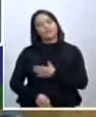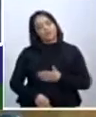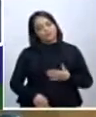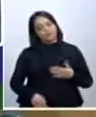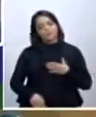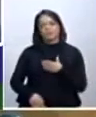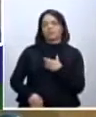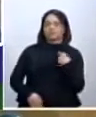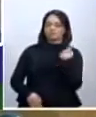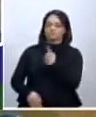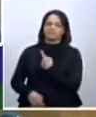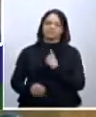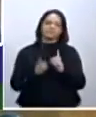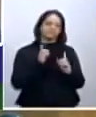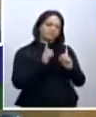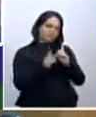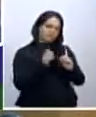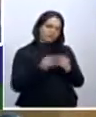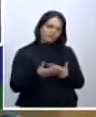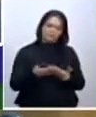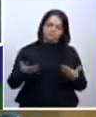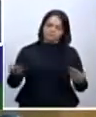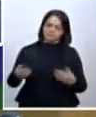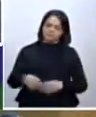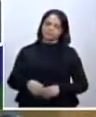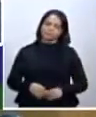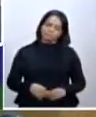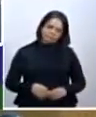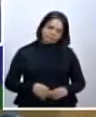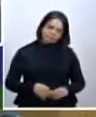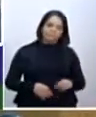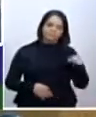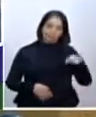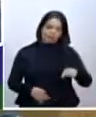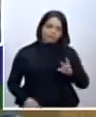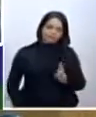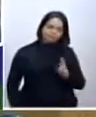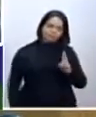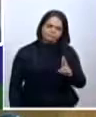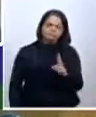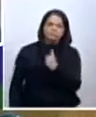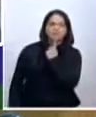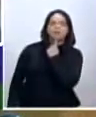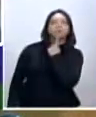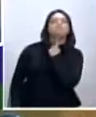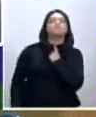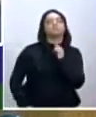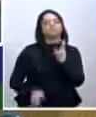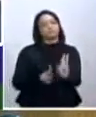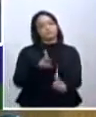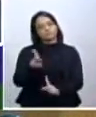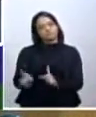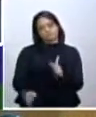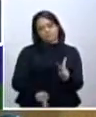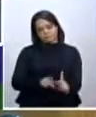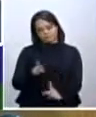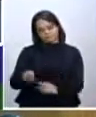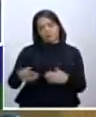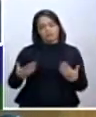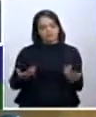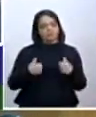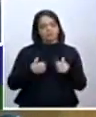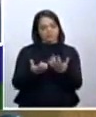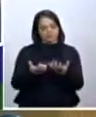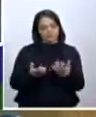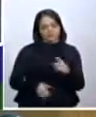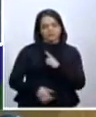estar dialogando com os senhores, né? Porque aqui representa a vontade popular. Então, assim, queria